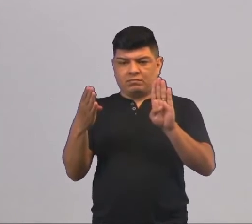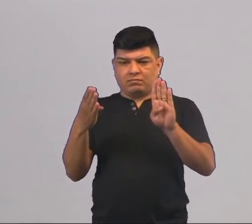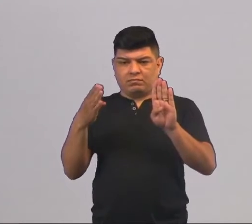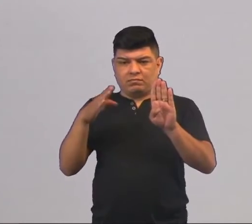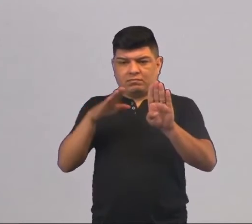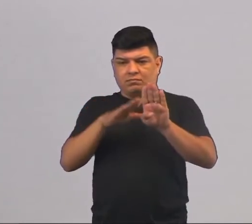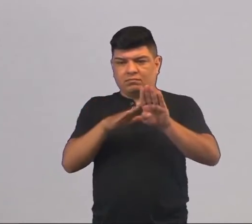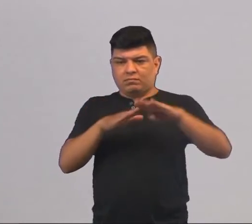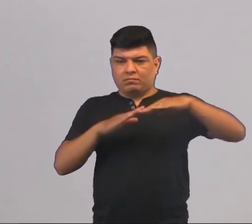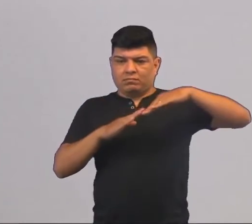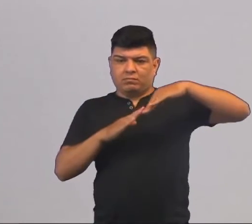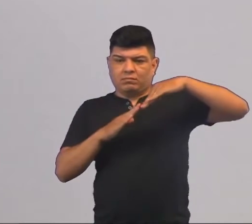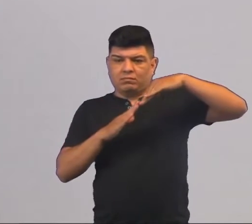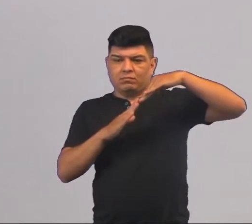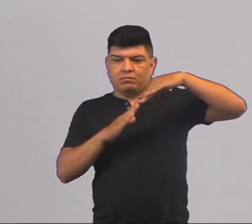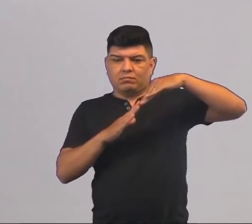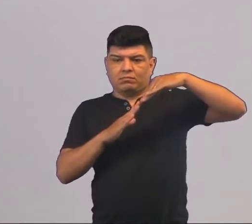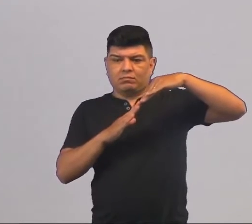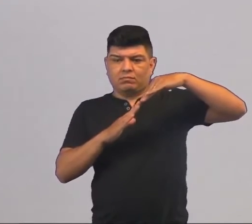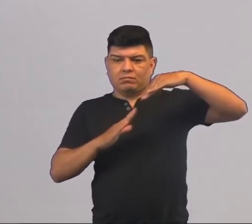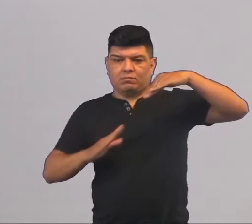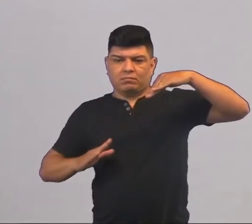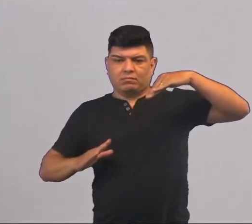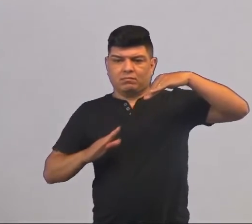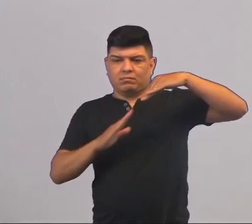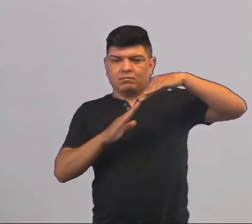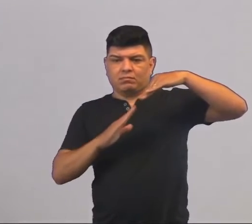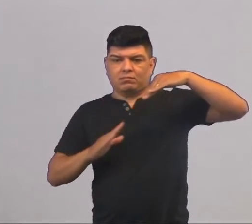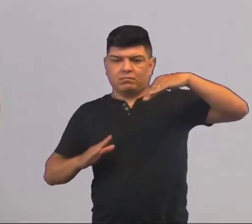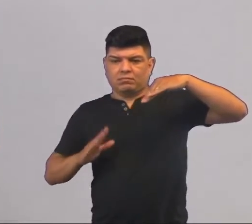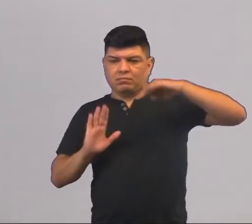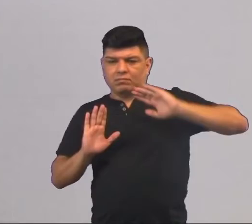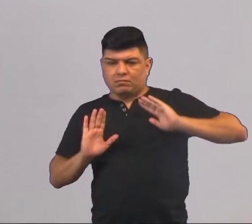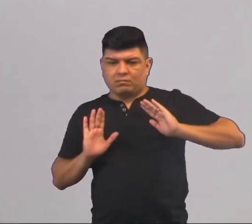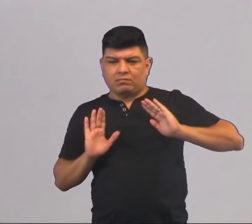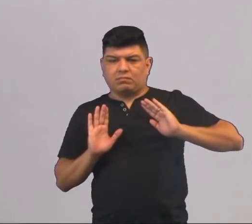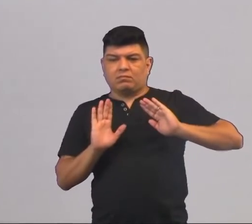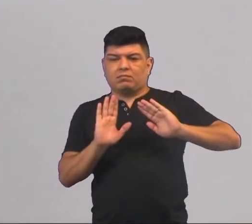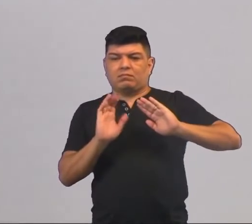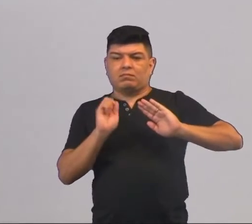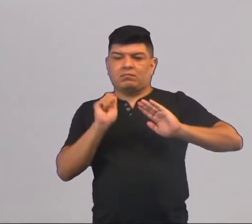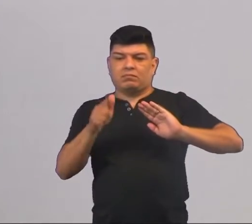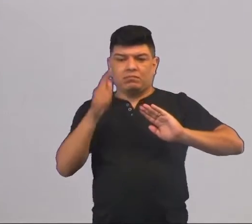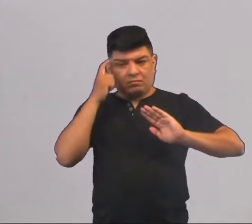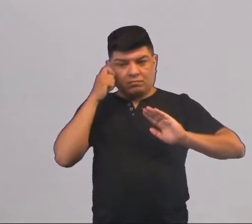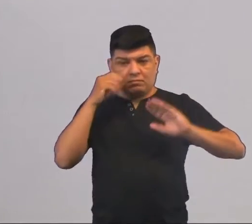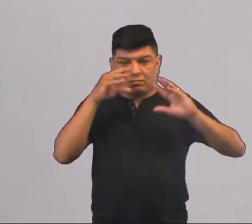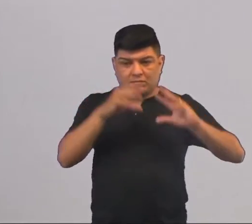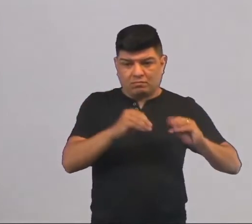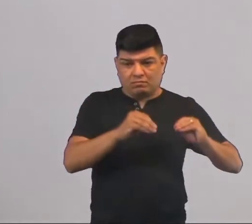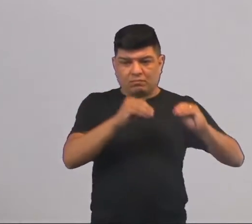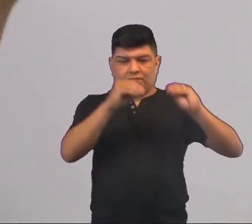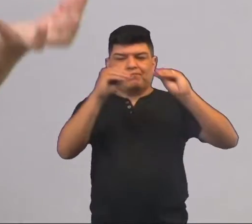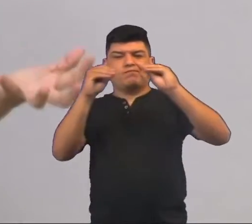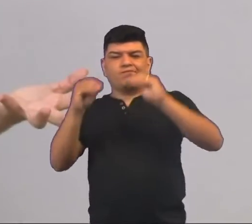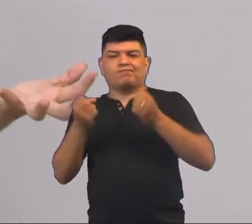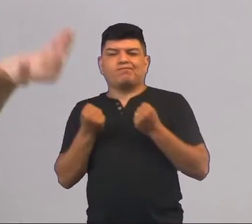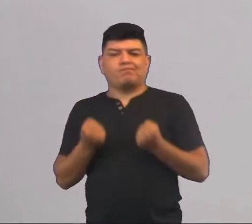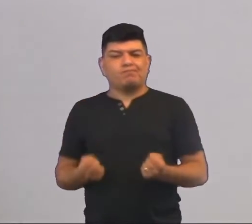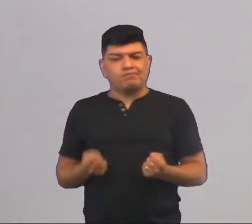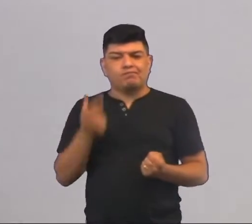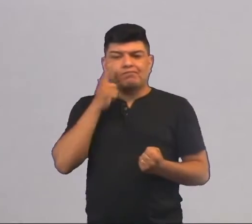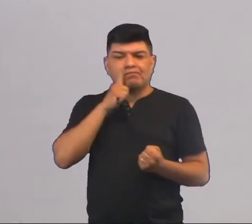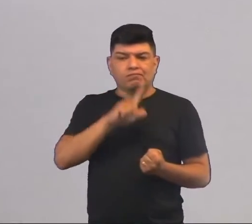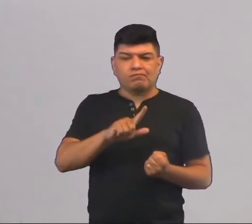maneira que se formam plano inclinado e ele vai ficar mais fácil só empurrar do que meramente ter que levantar o peso